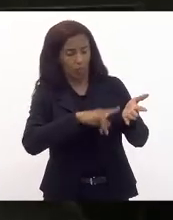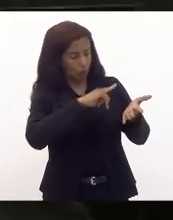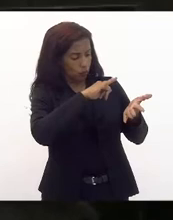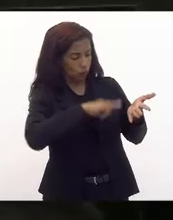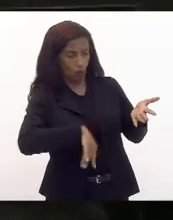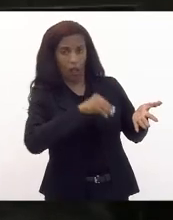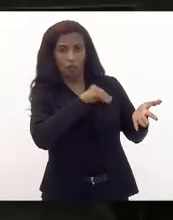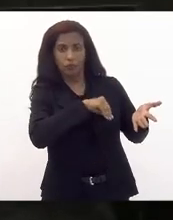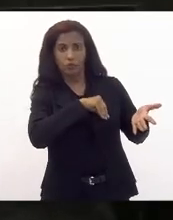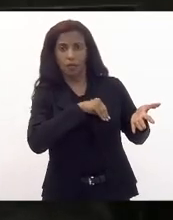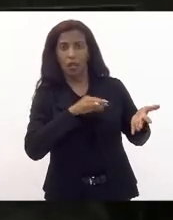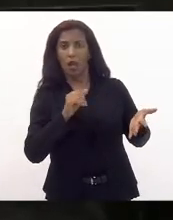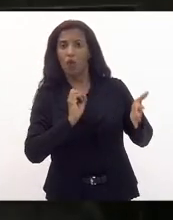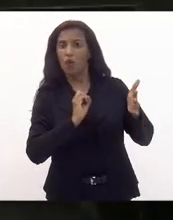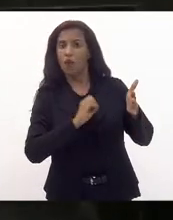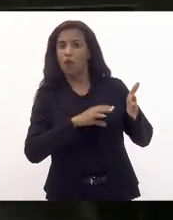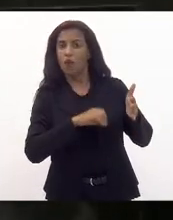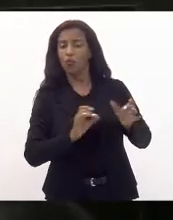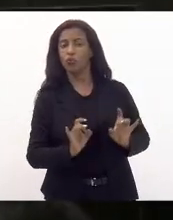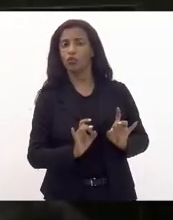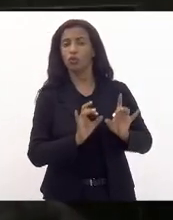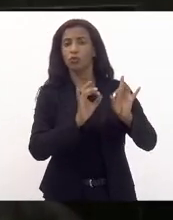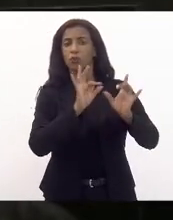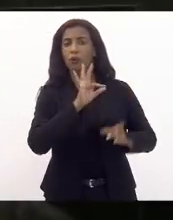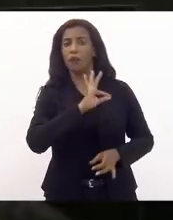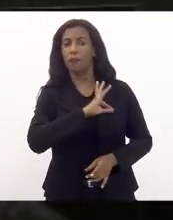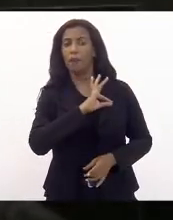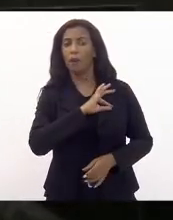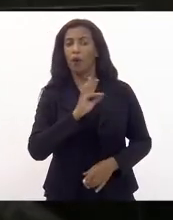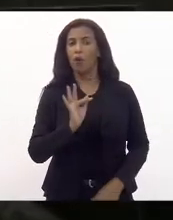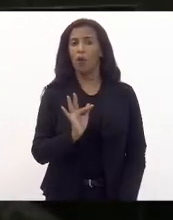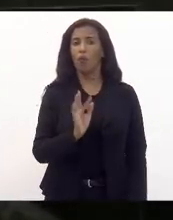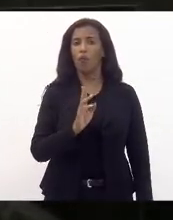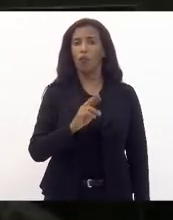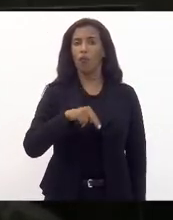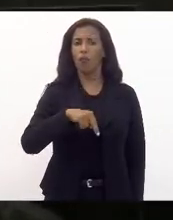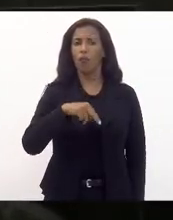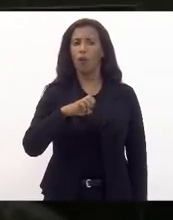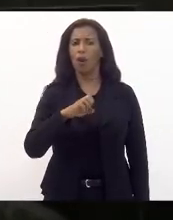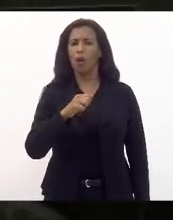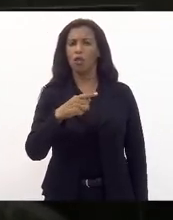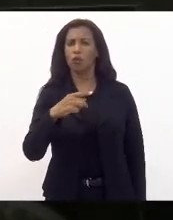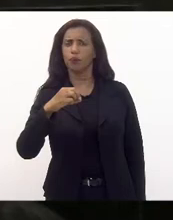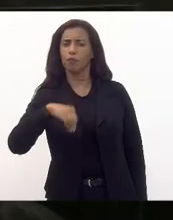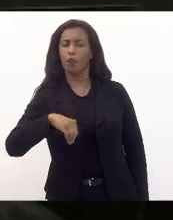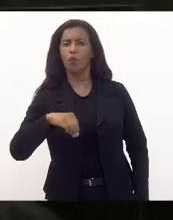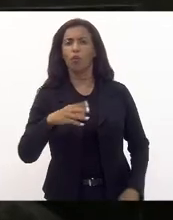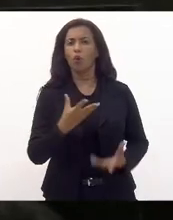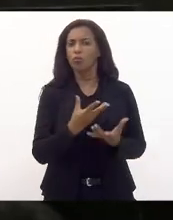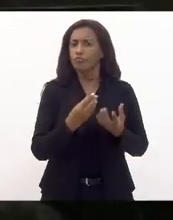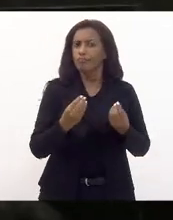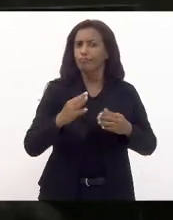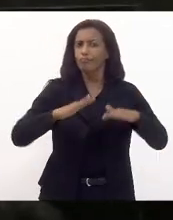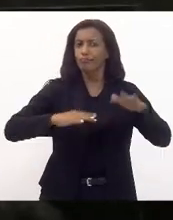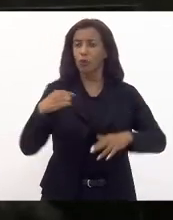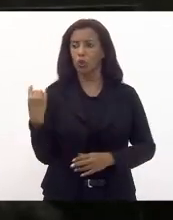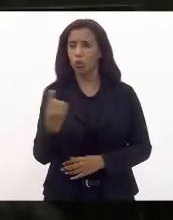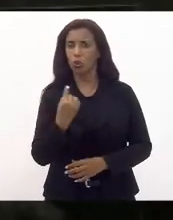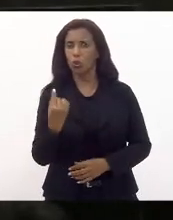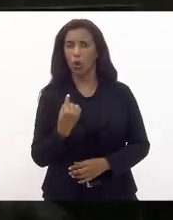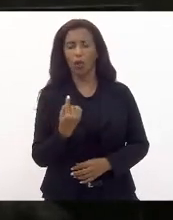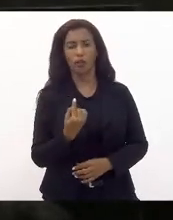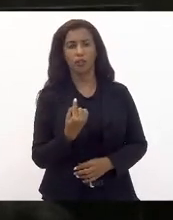contra é um fundo especial da Polícia Militar o fio nespom aonde muita das vezes nós